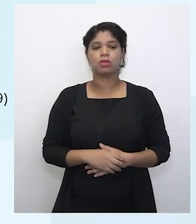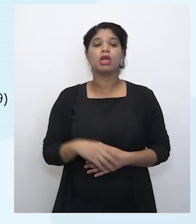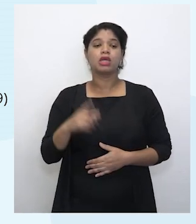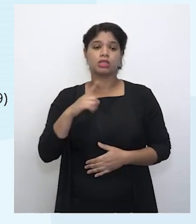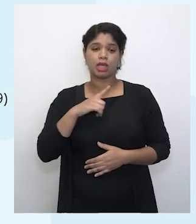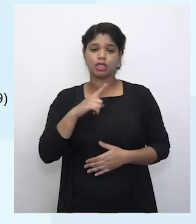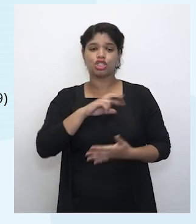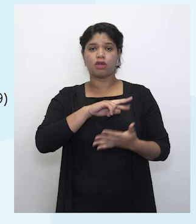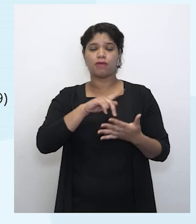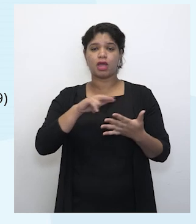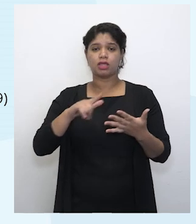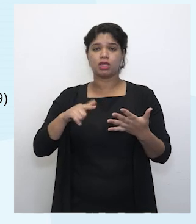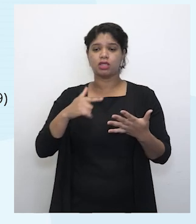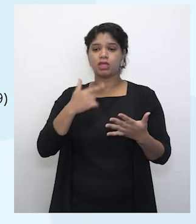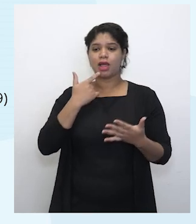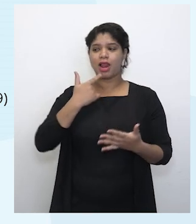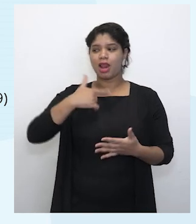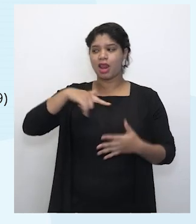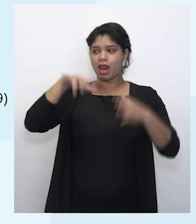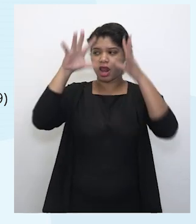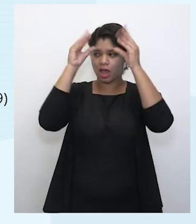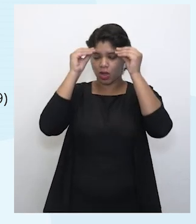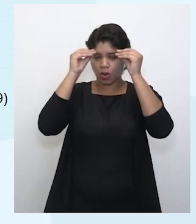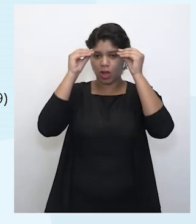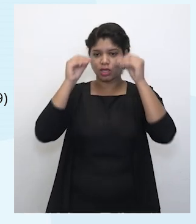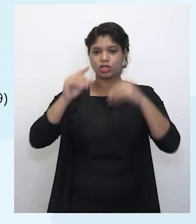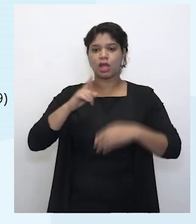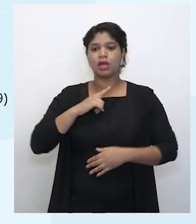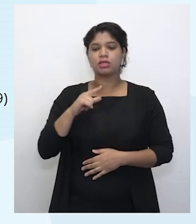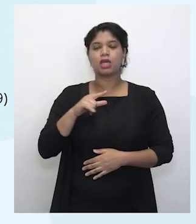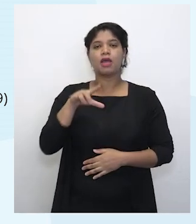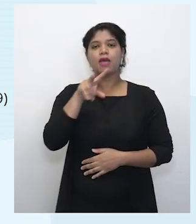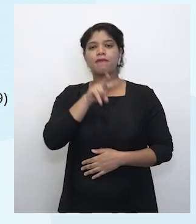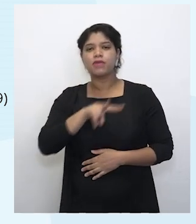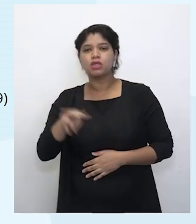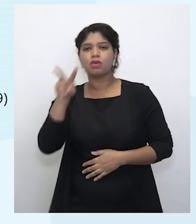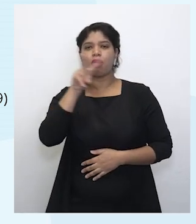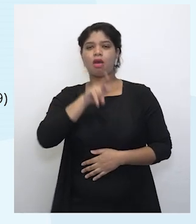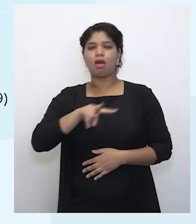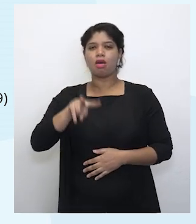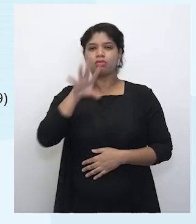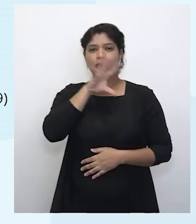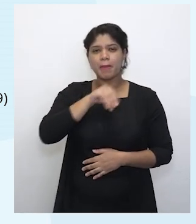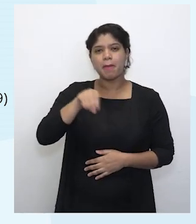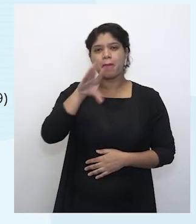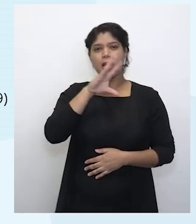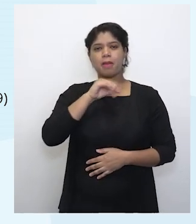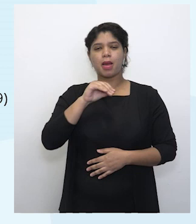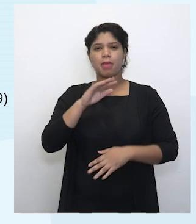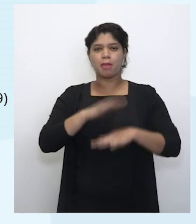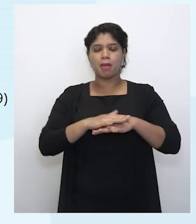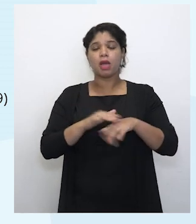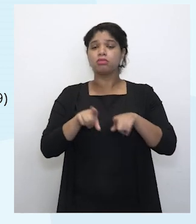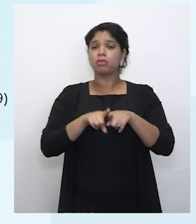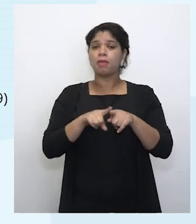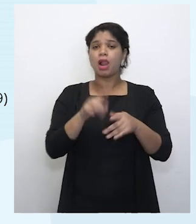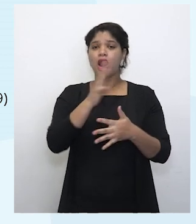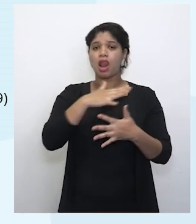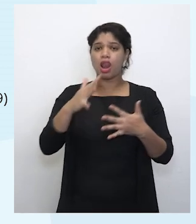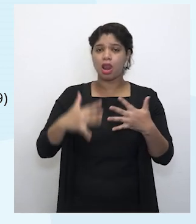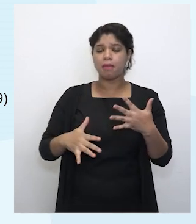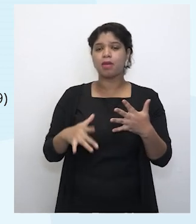utilizar diferentes linguagens, né? Linguagem verbal, a oral, a visual, a motora, como Libras e